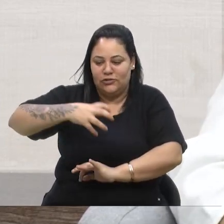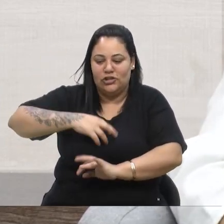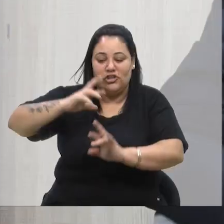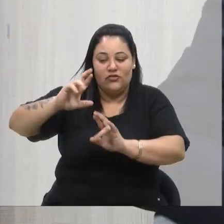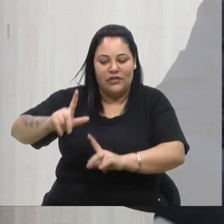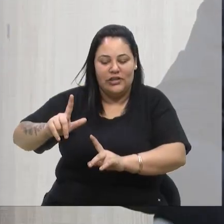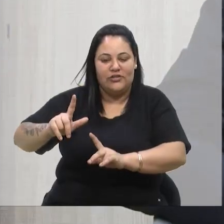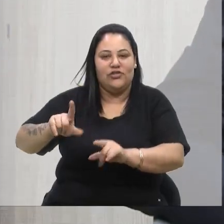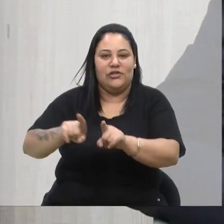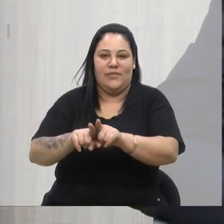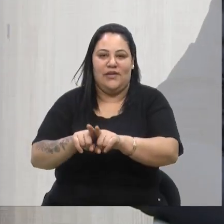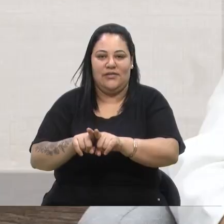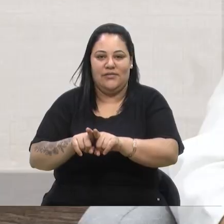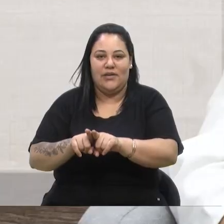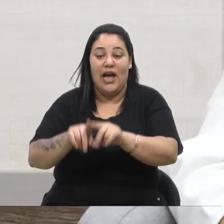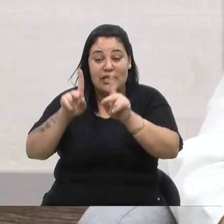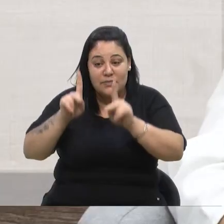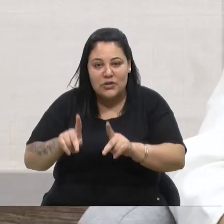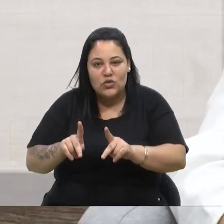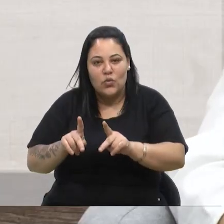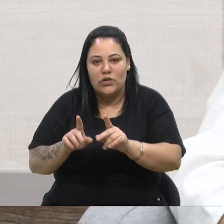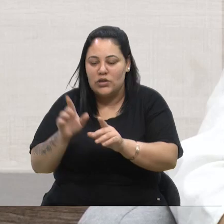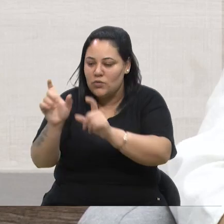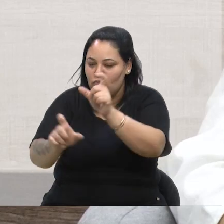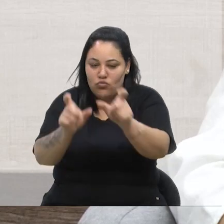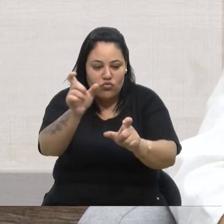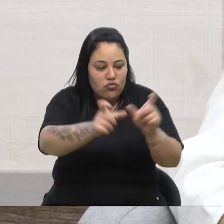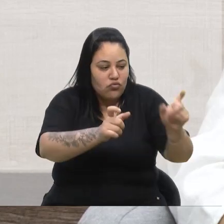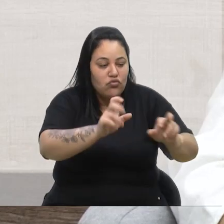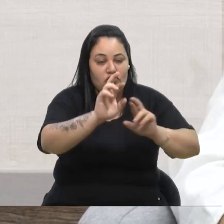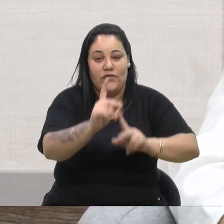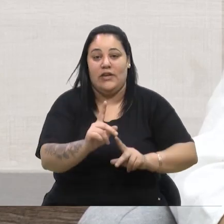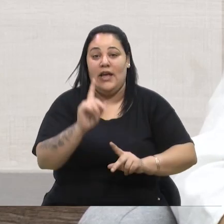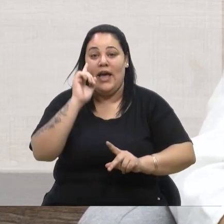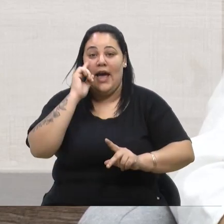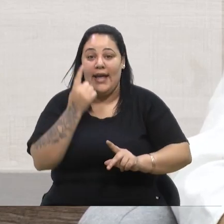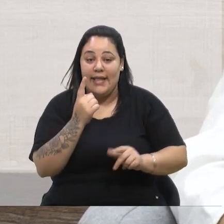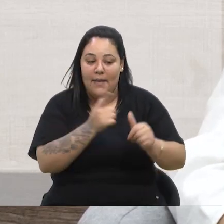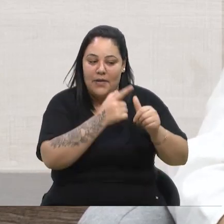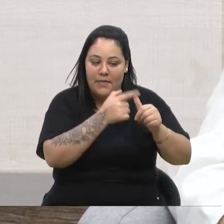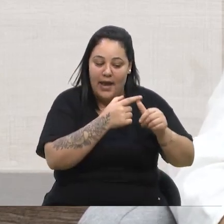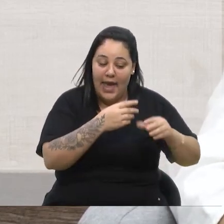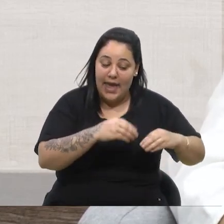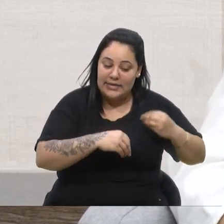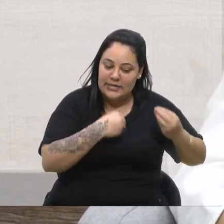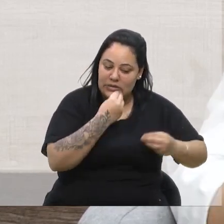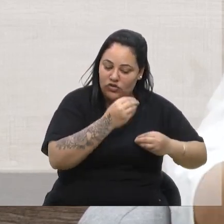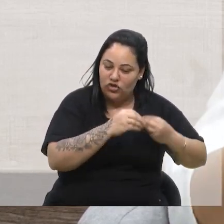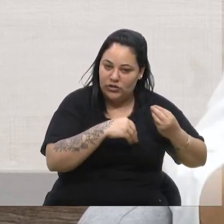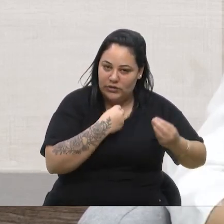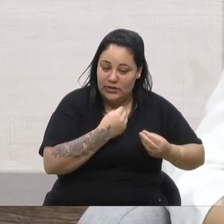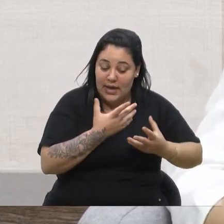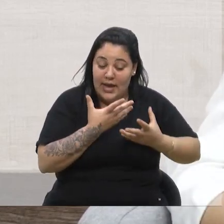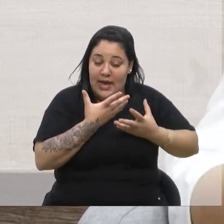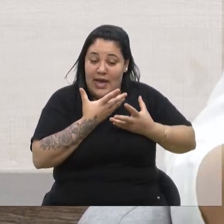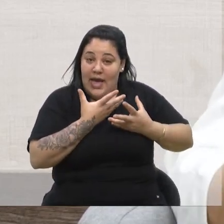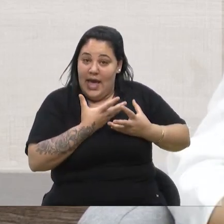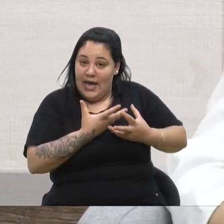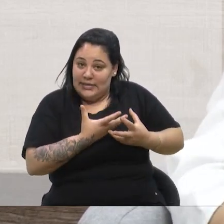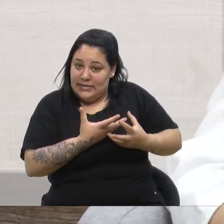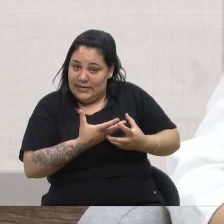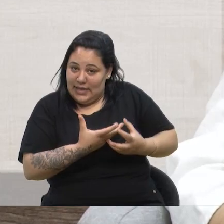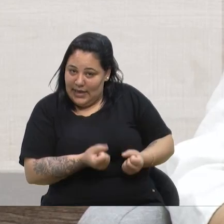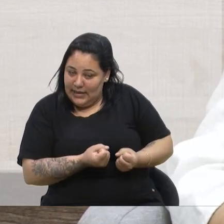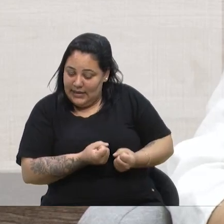Não tem uma fórmula. Não tem. Então, a ideia é assim, sente, acolhe,